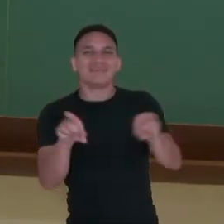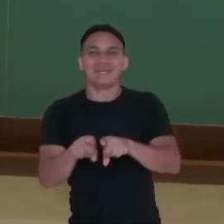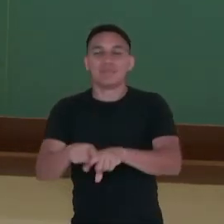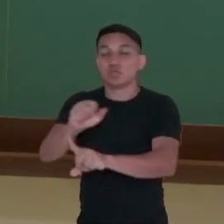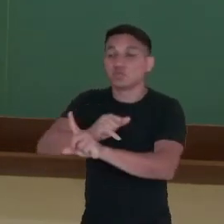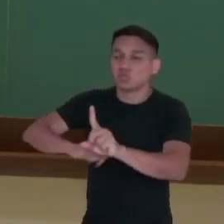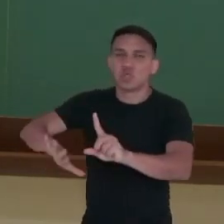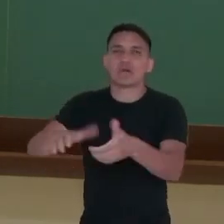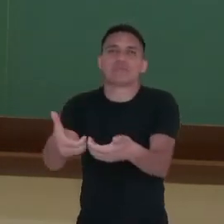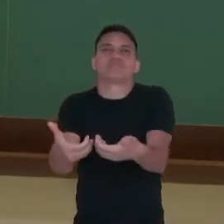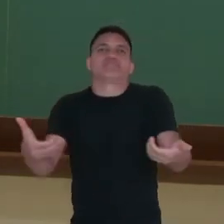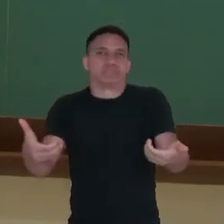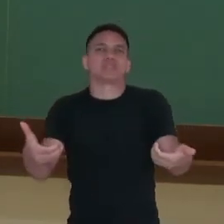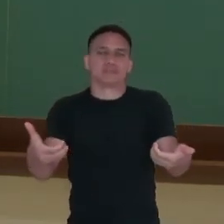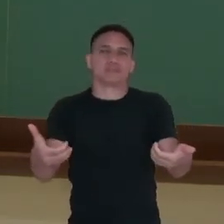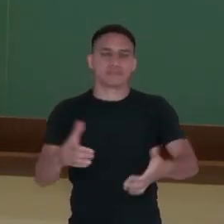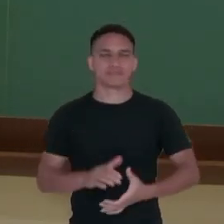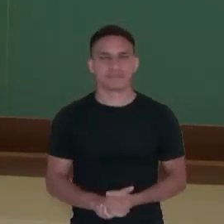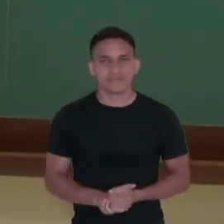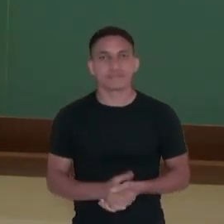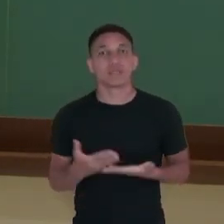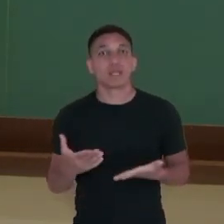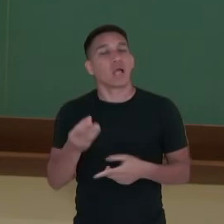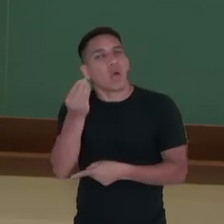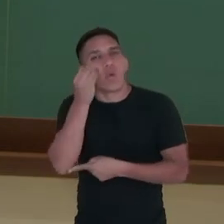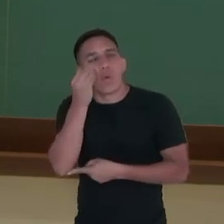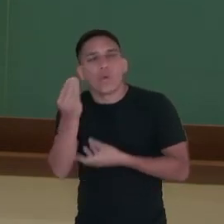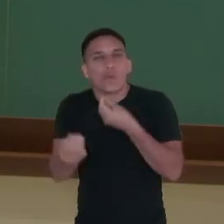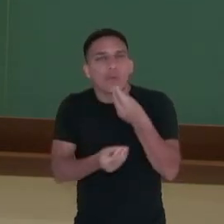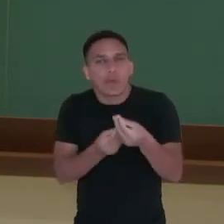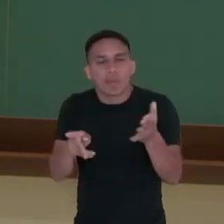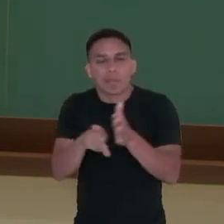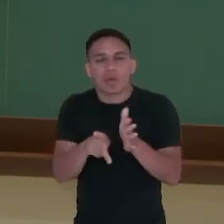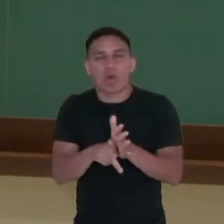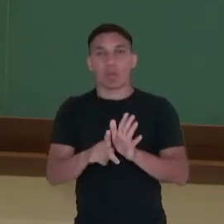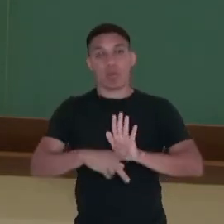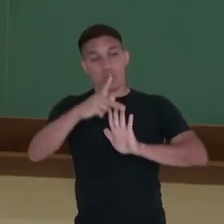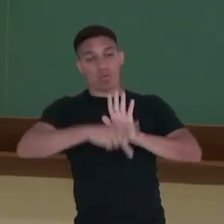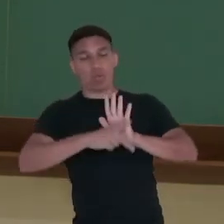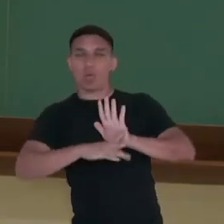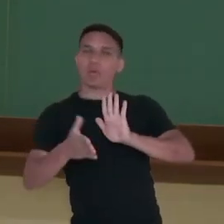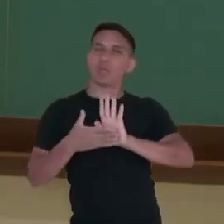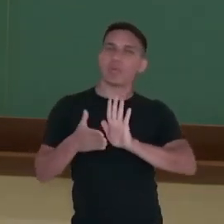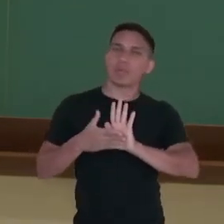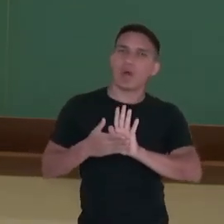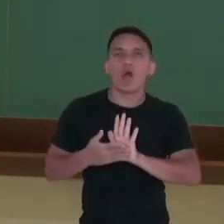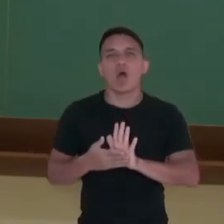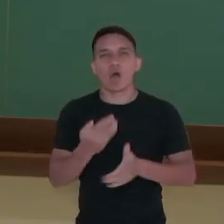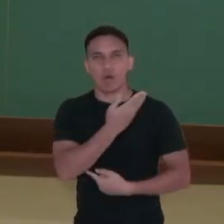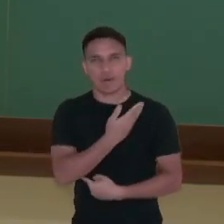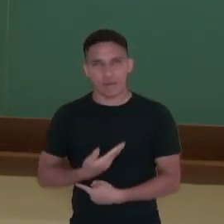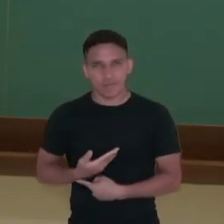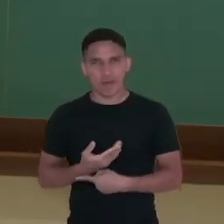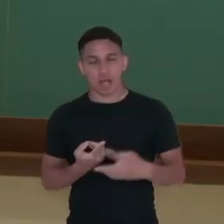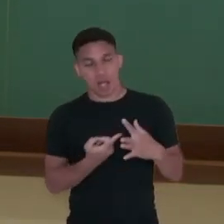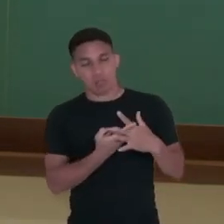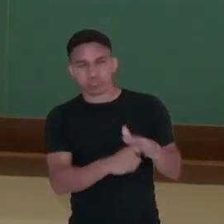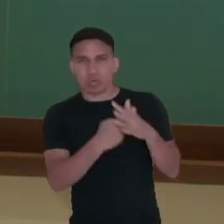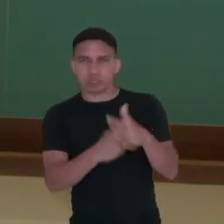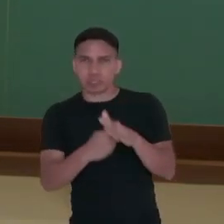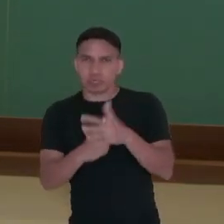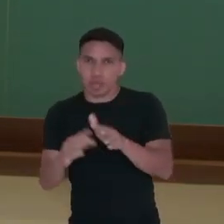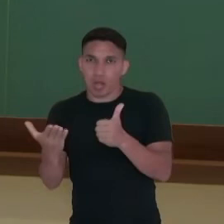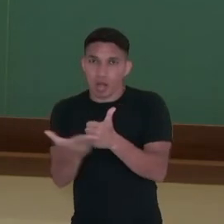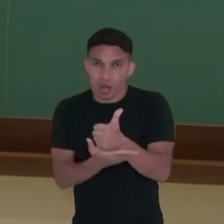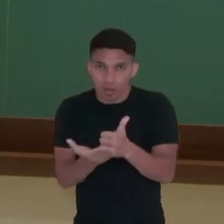estava muito dividida. Como tentativa de grande programa seu de governo, as reformas de base, anunciadas no início